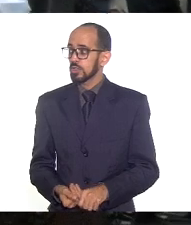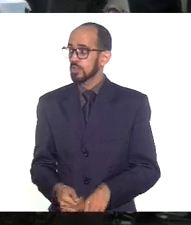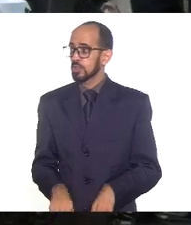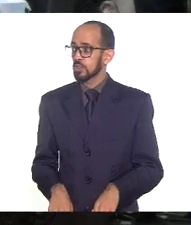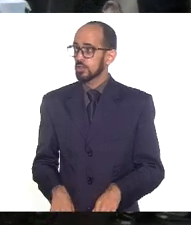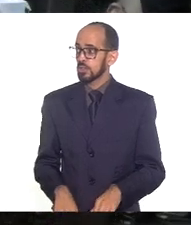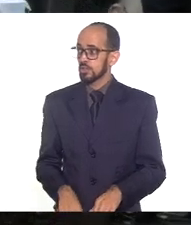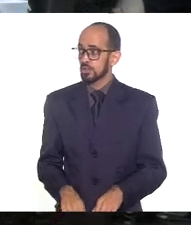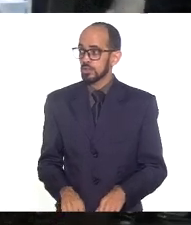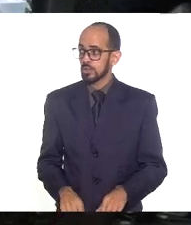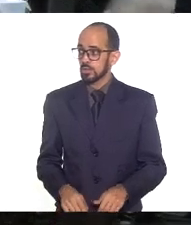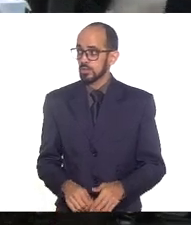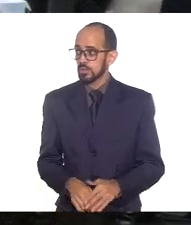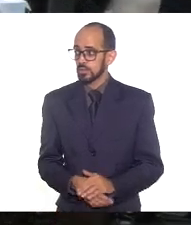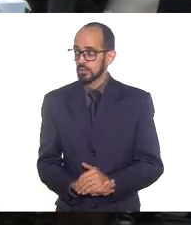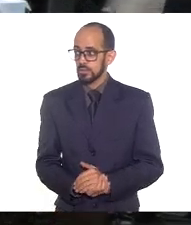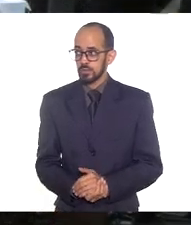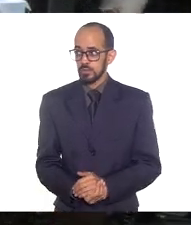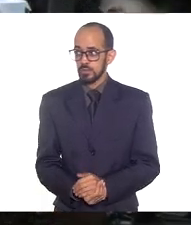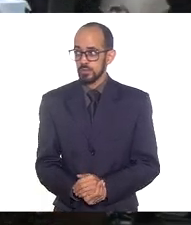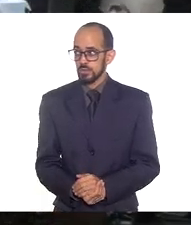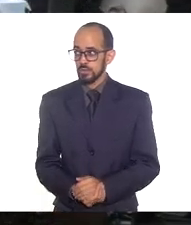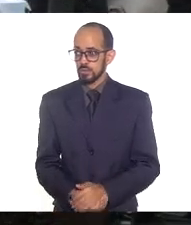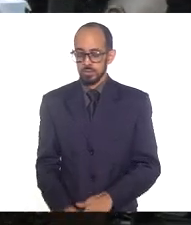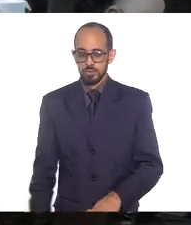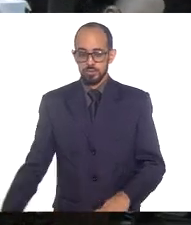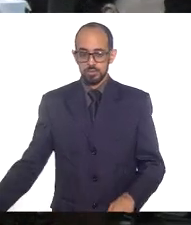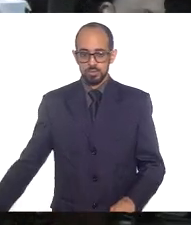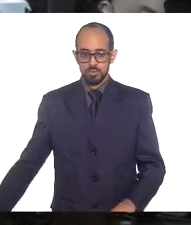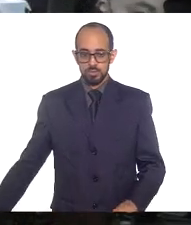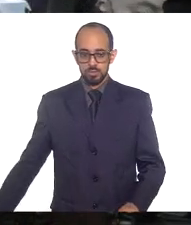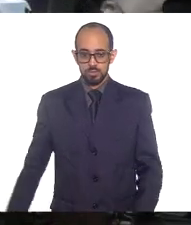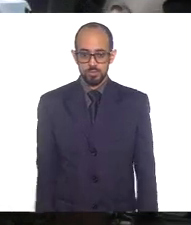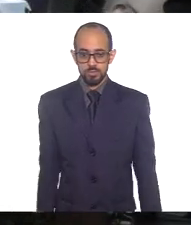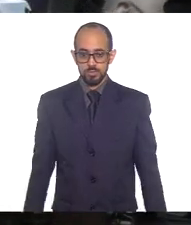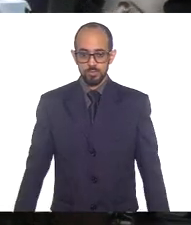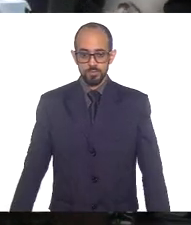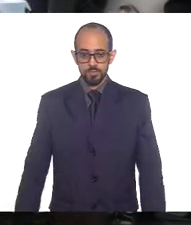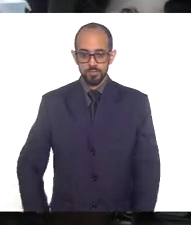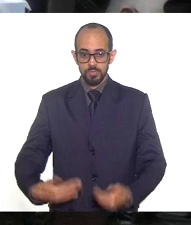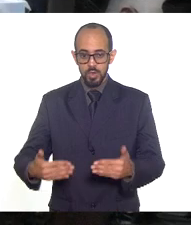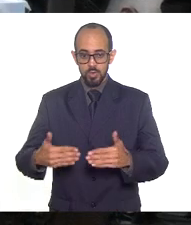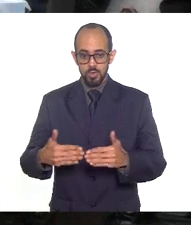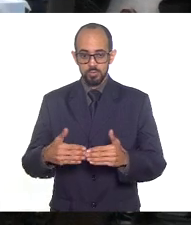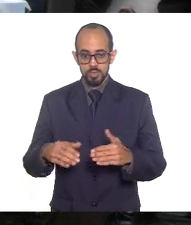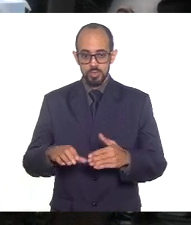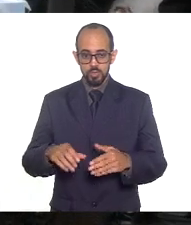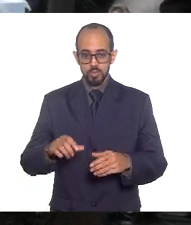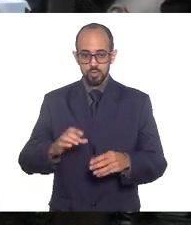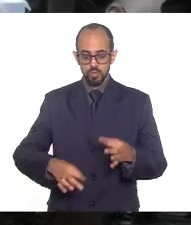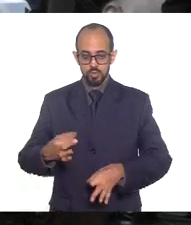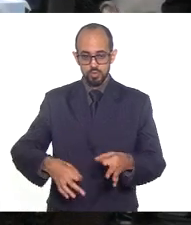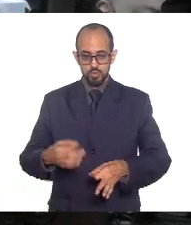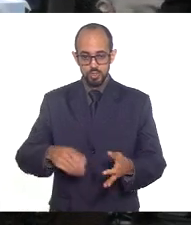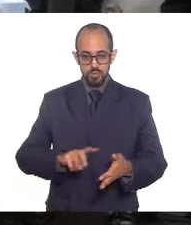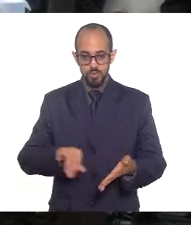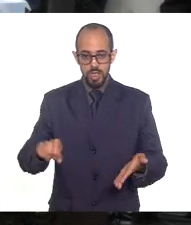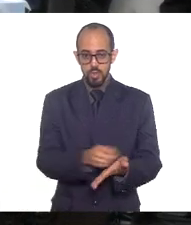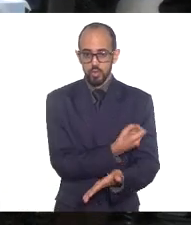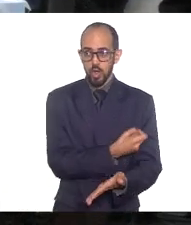e os pareceres emitidos em votação substantivo com forma final de redação da comissão de concessão justiça que aprova resolução aprovada